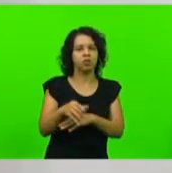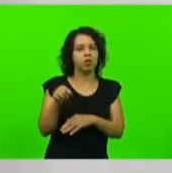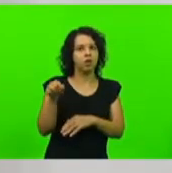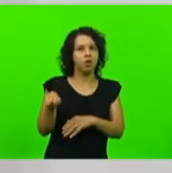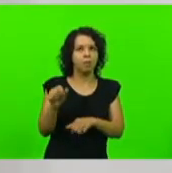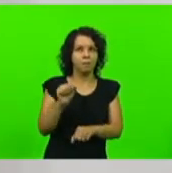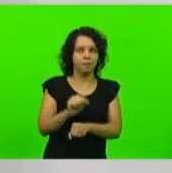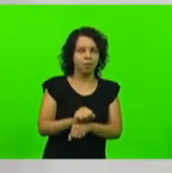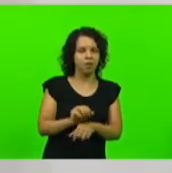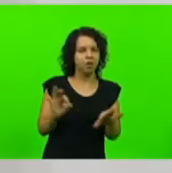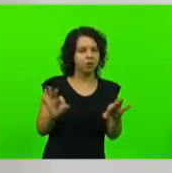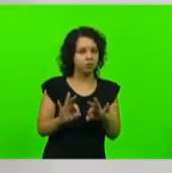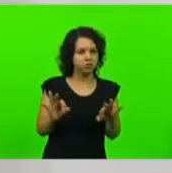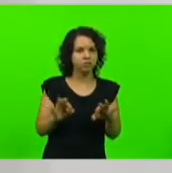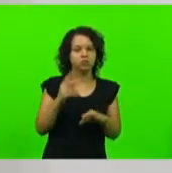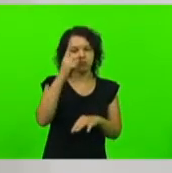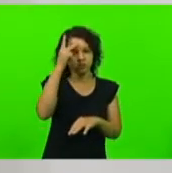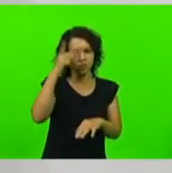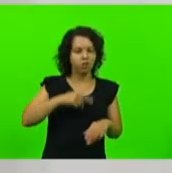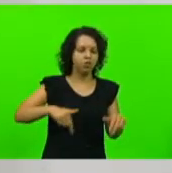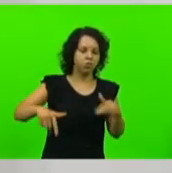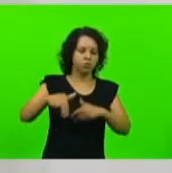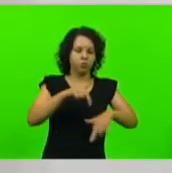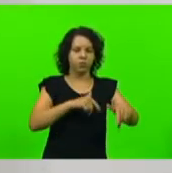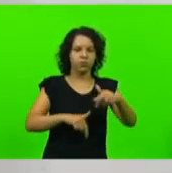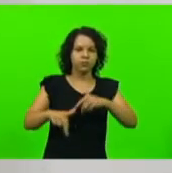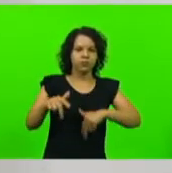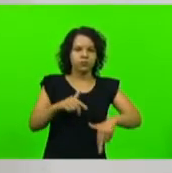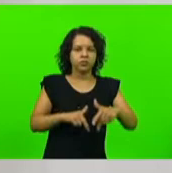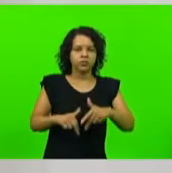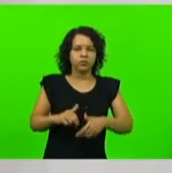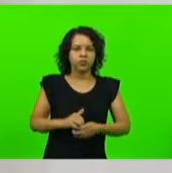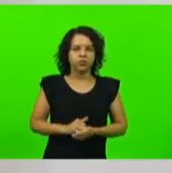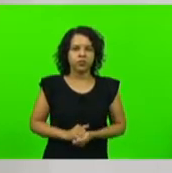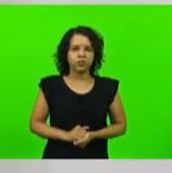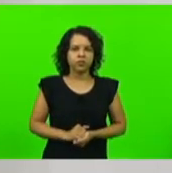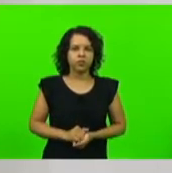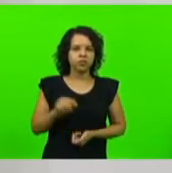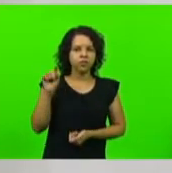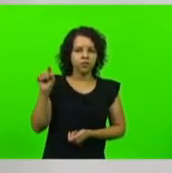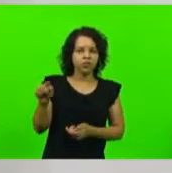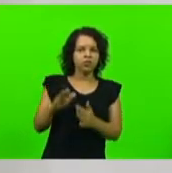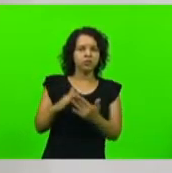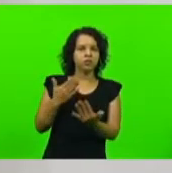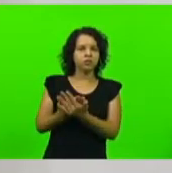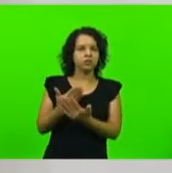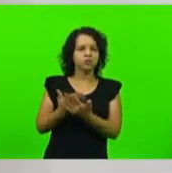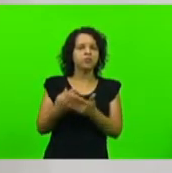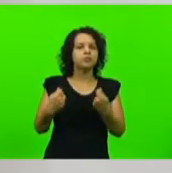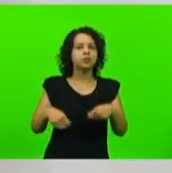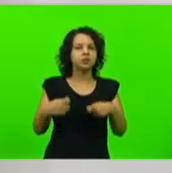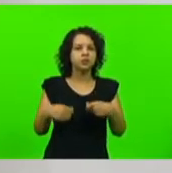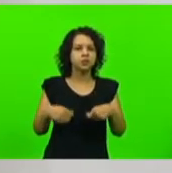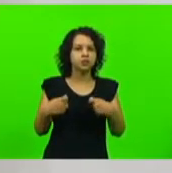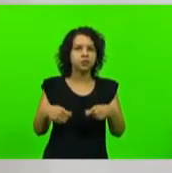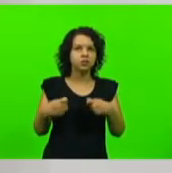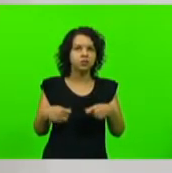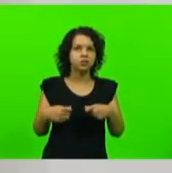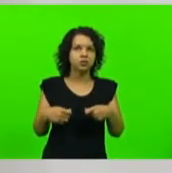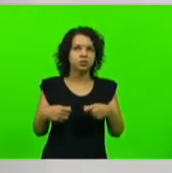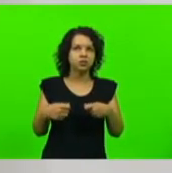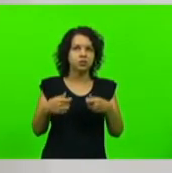pela natureza da criança, né? E lá na escola elas têm que ficar respirando o gás